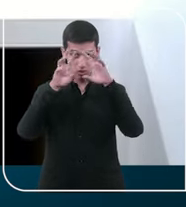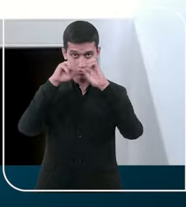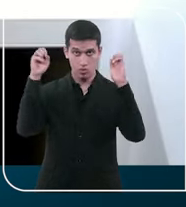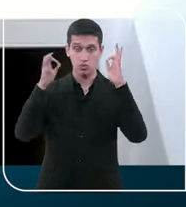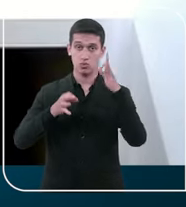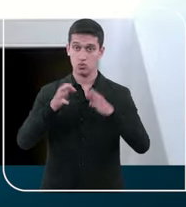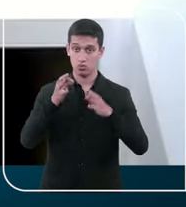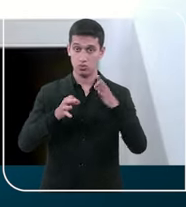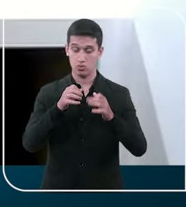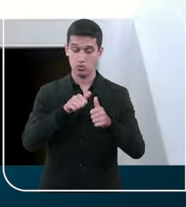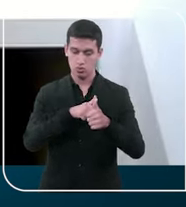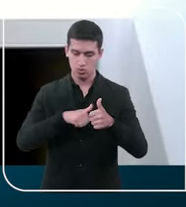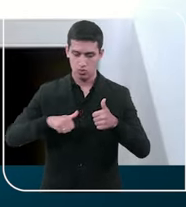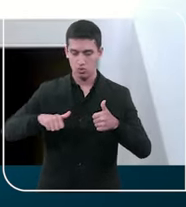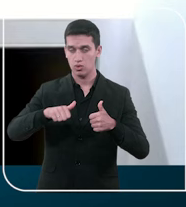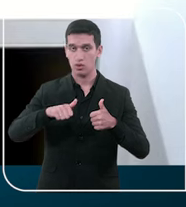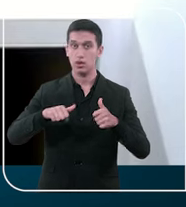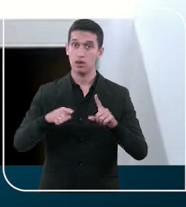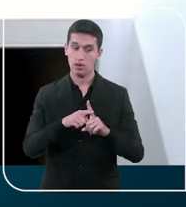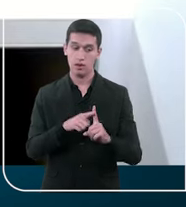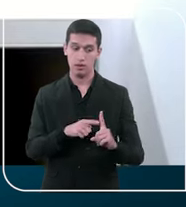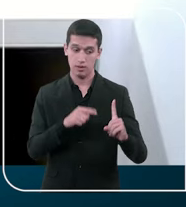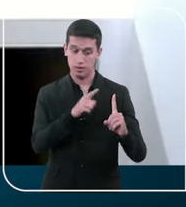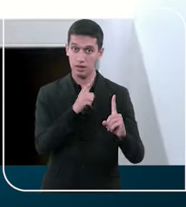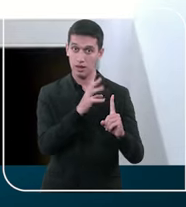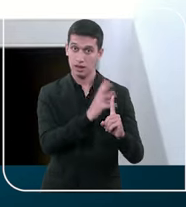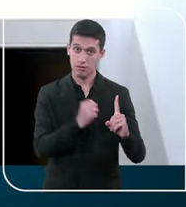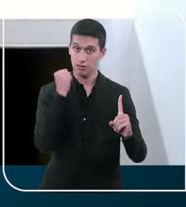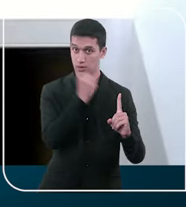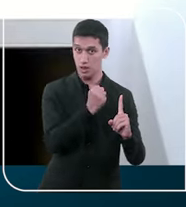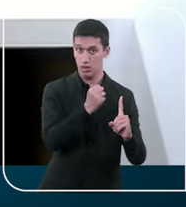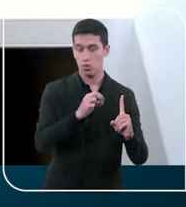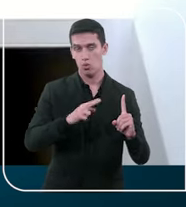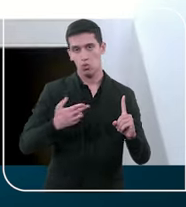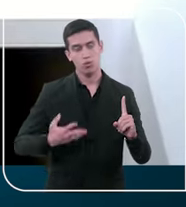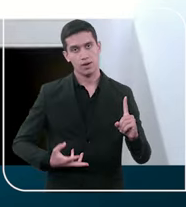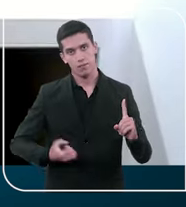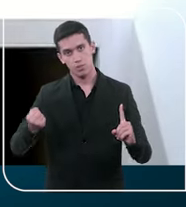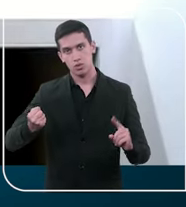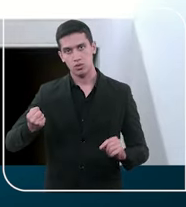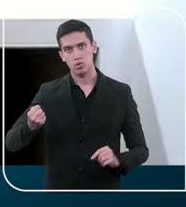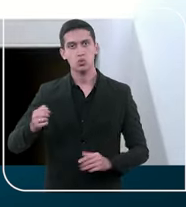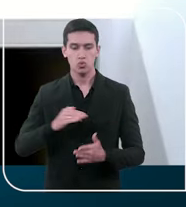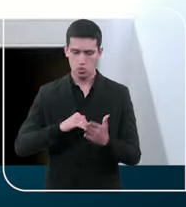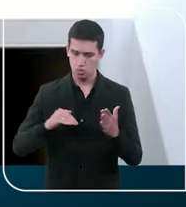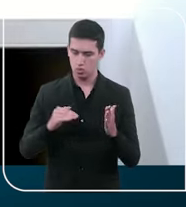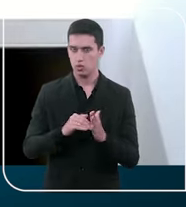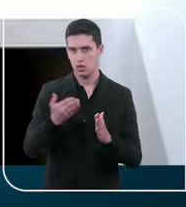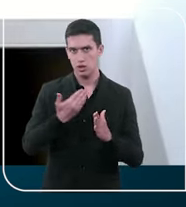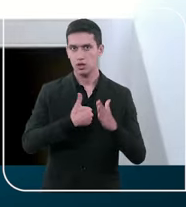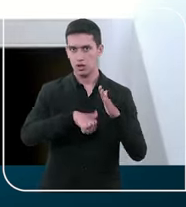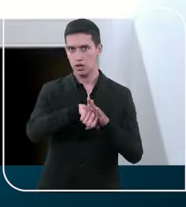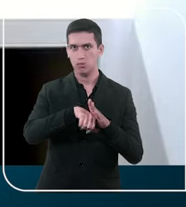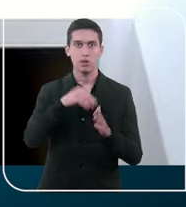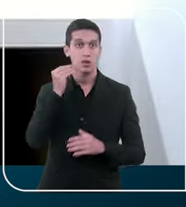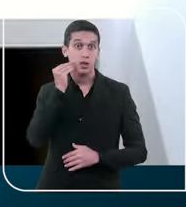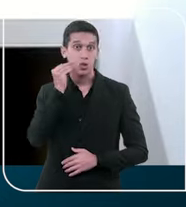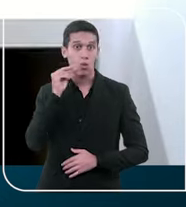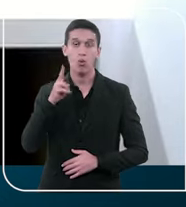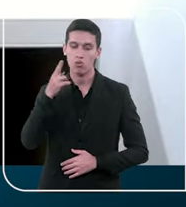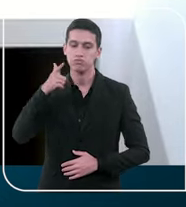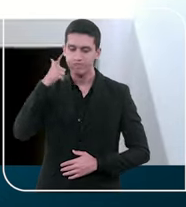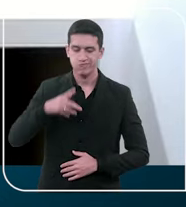do Júri, o homicídio consumado ou tentado, o aborto consumado ou tentado, então todos esses crimes consumados ou tentados,